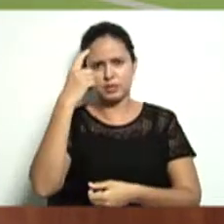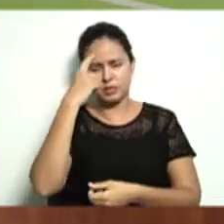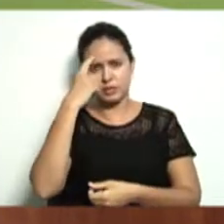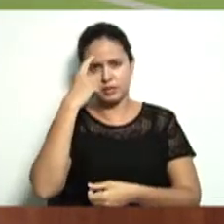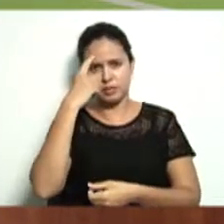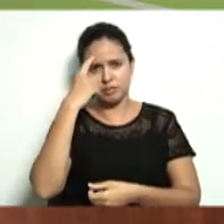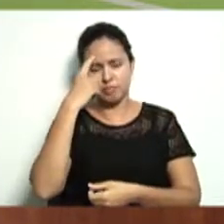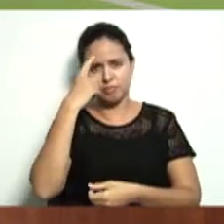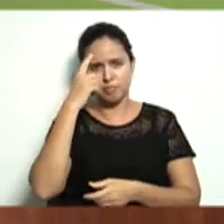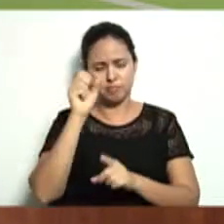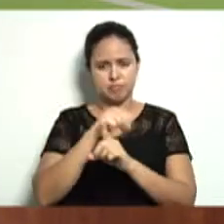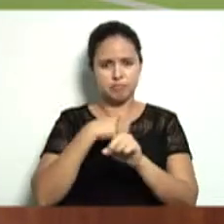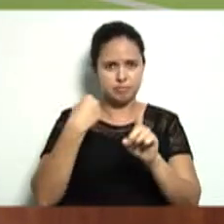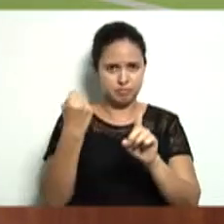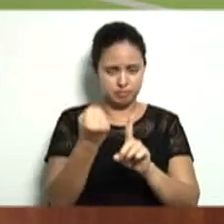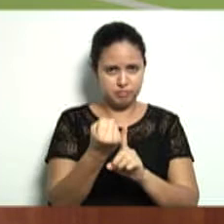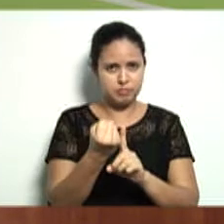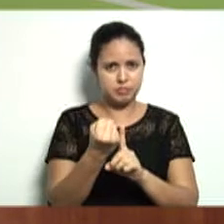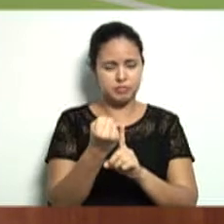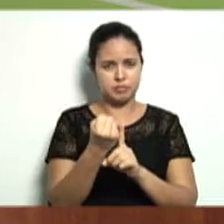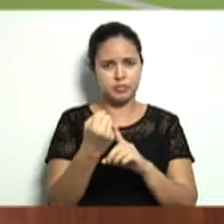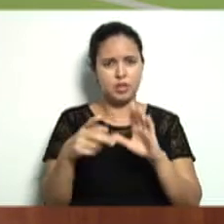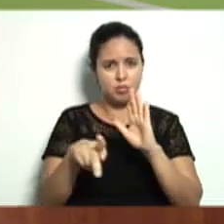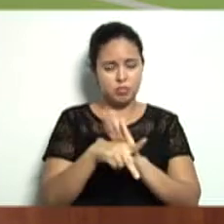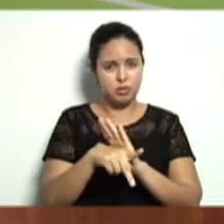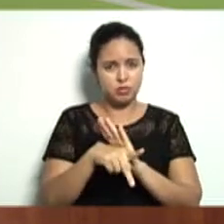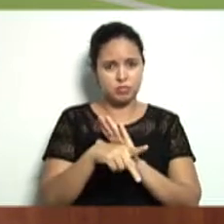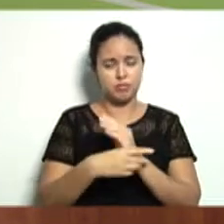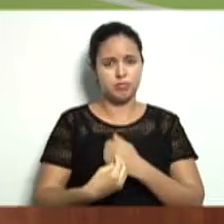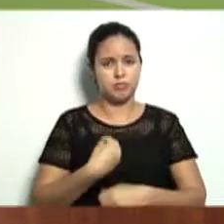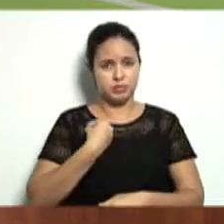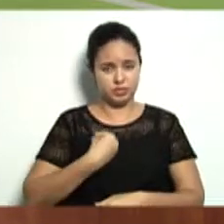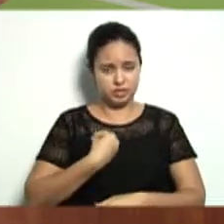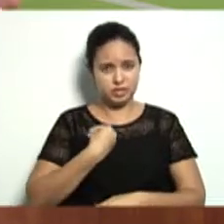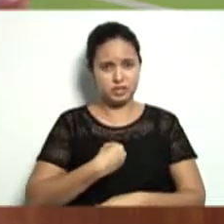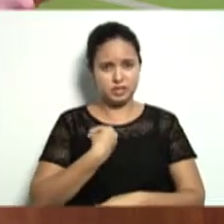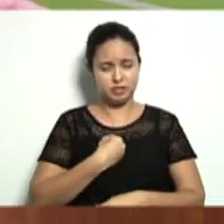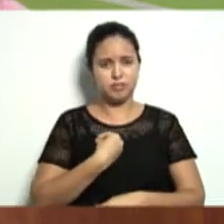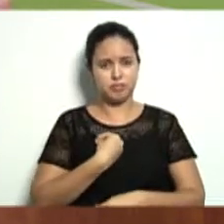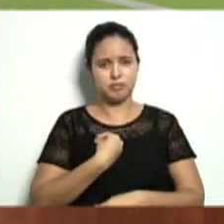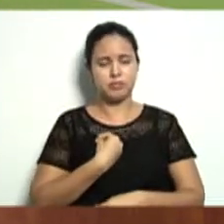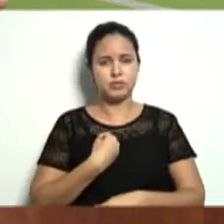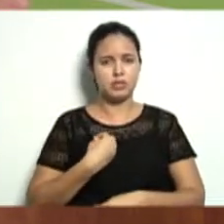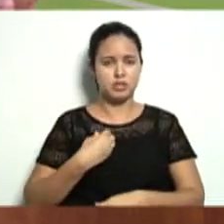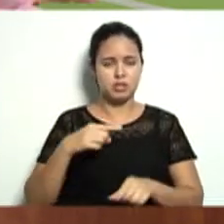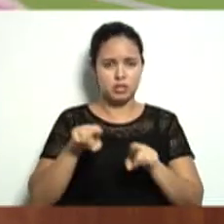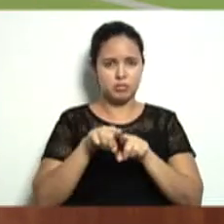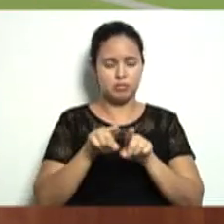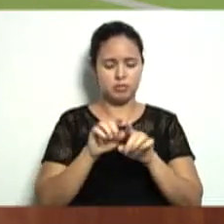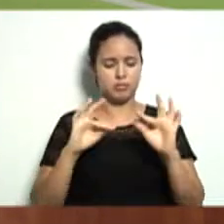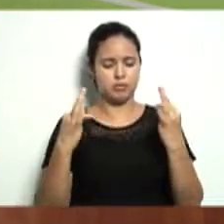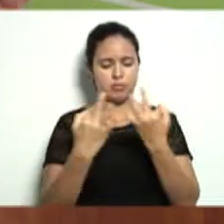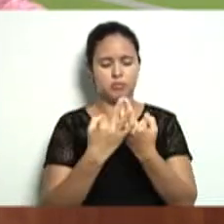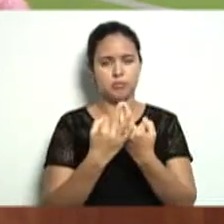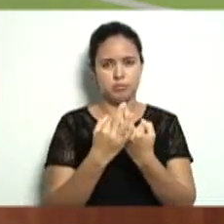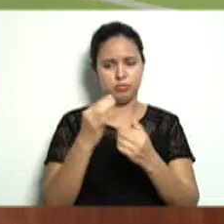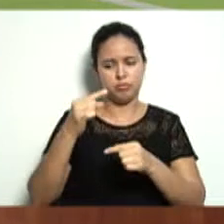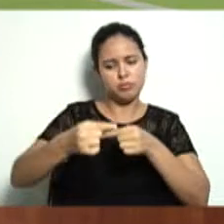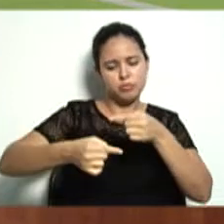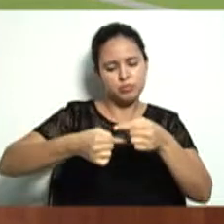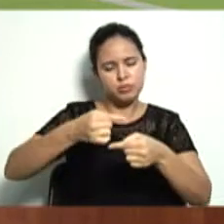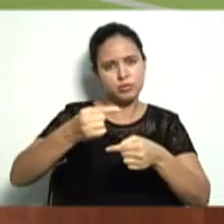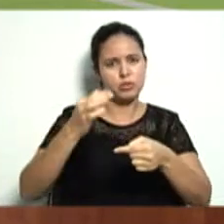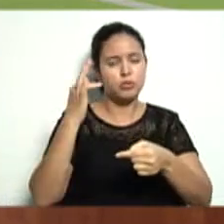questões sociais para a nossa própria sobrevivência, para a sobrevivência das gerações futuras, que serão seus filhos, seus